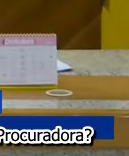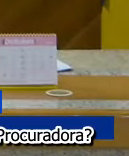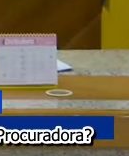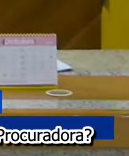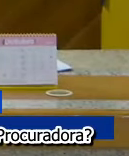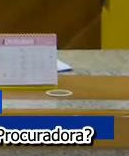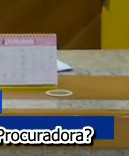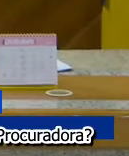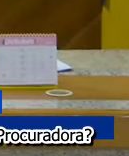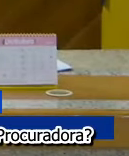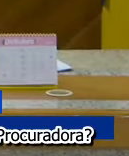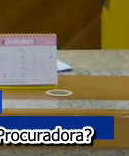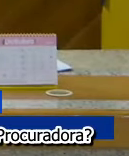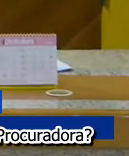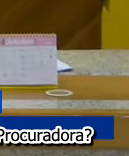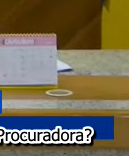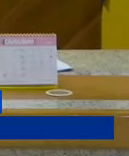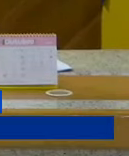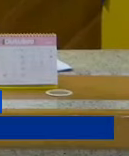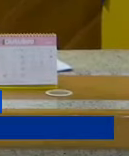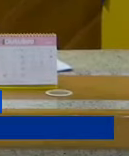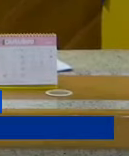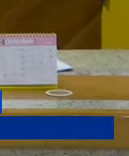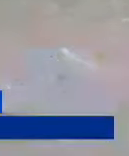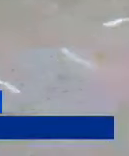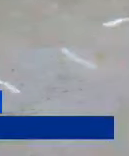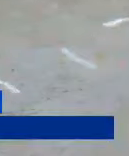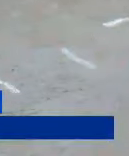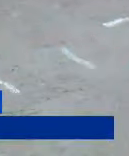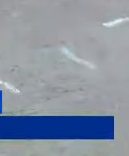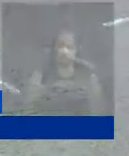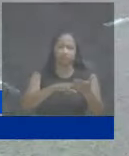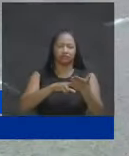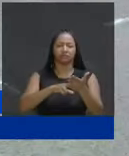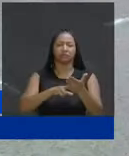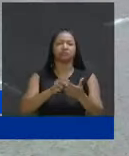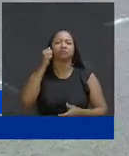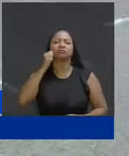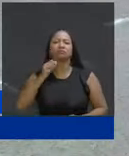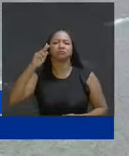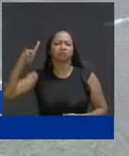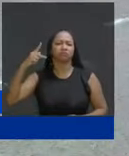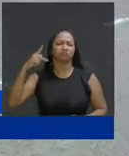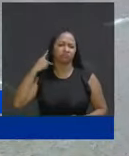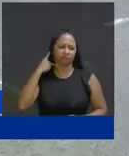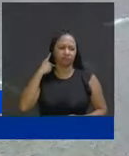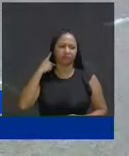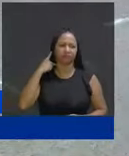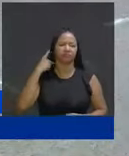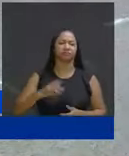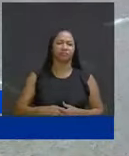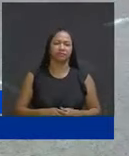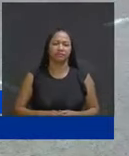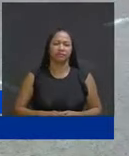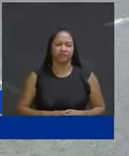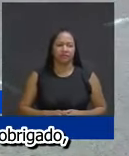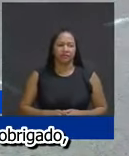ou obscuridade no acórdão recorrido. É o relatório. Senhora Procuradora. Imagem ampliada plenário. Impugnação, senhor